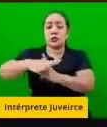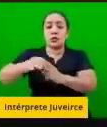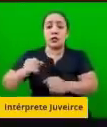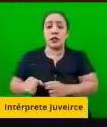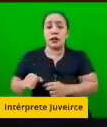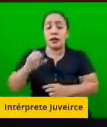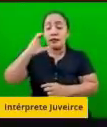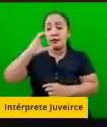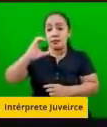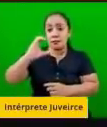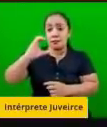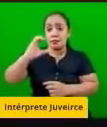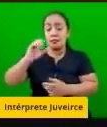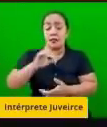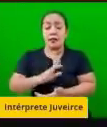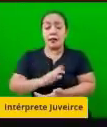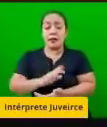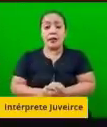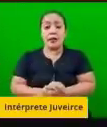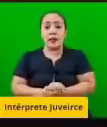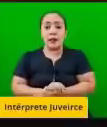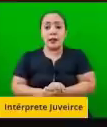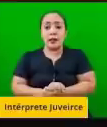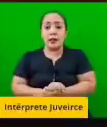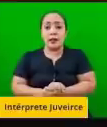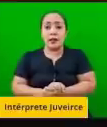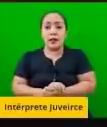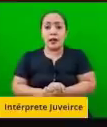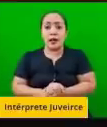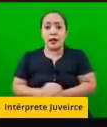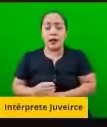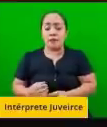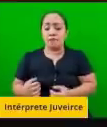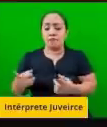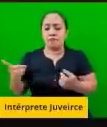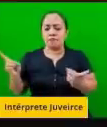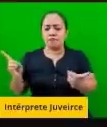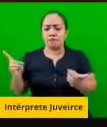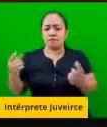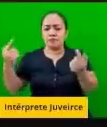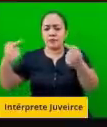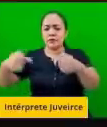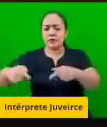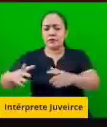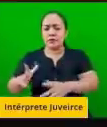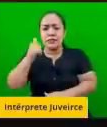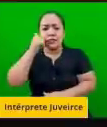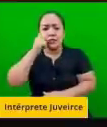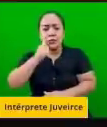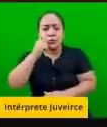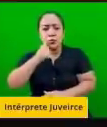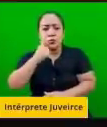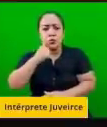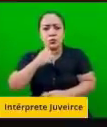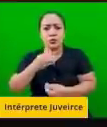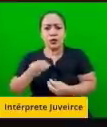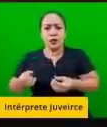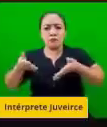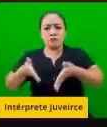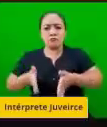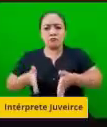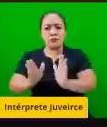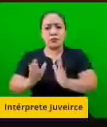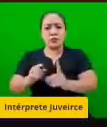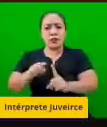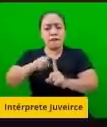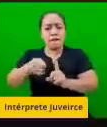C. A defesa do papel da mulher como genitora do futuro da nascente nação. Letra